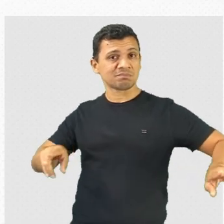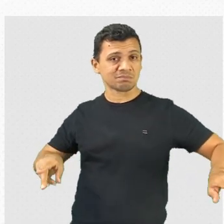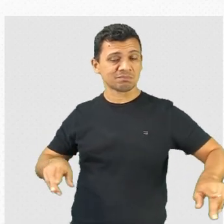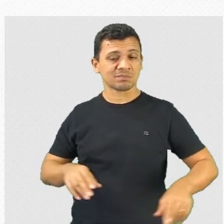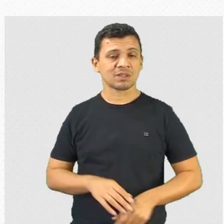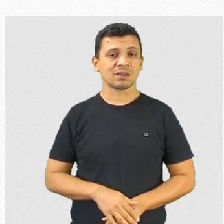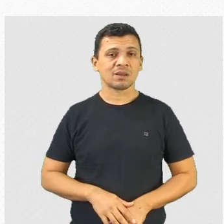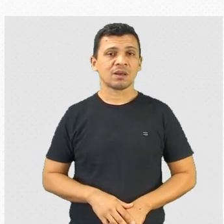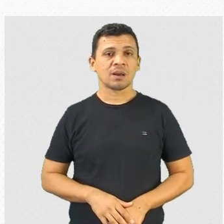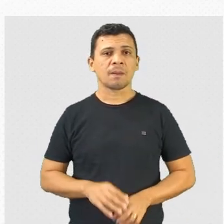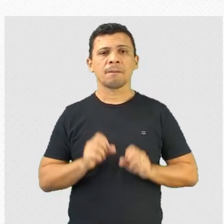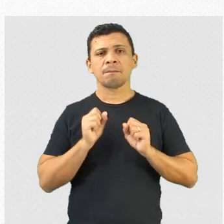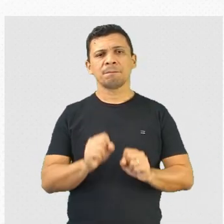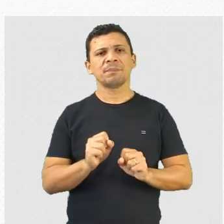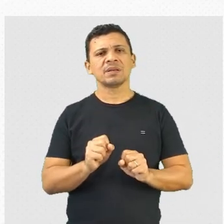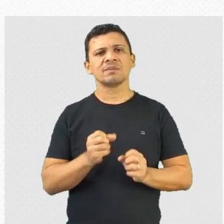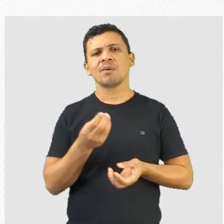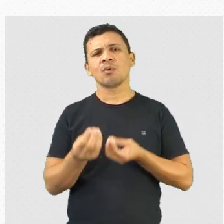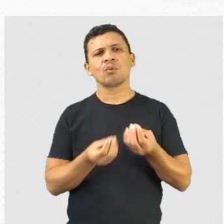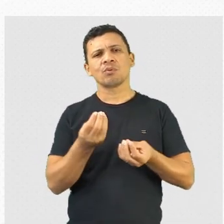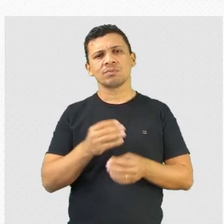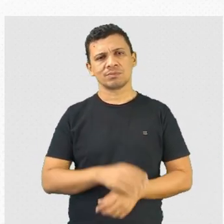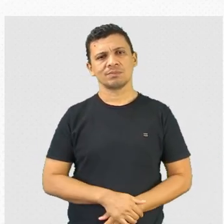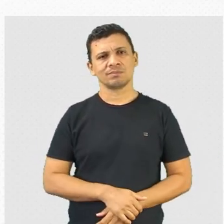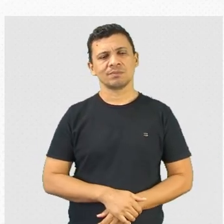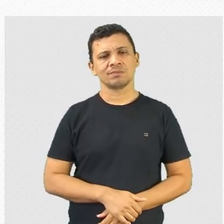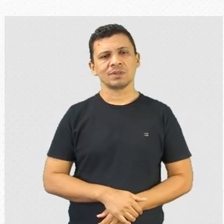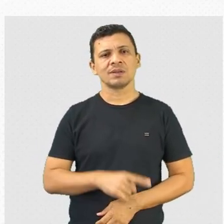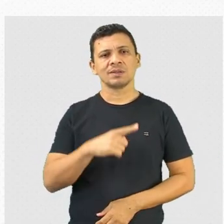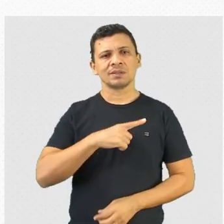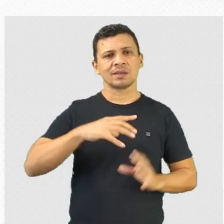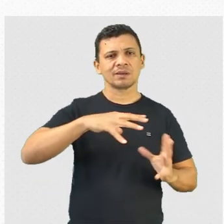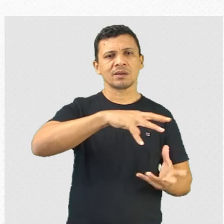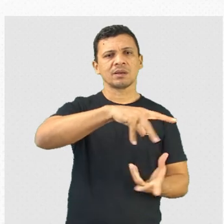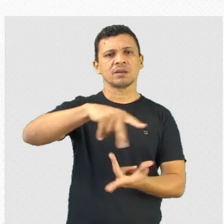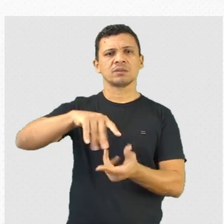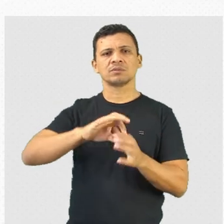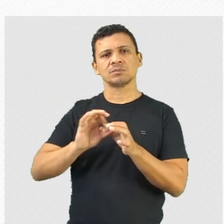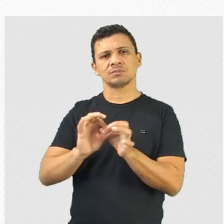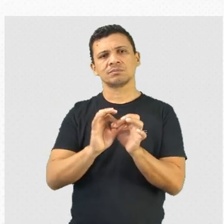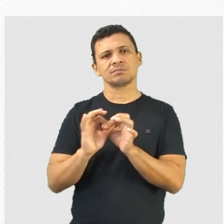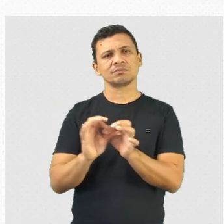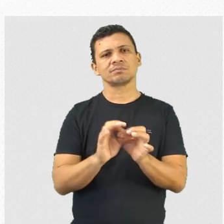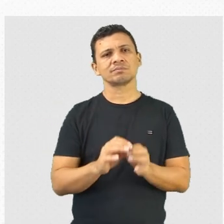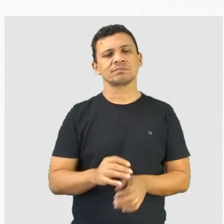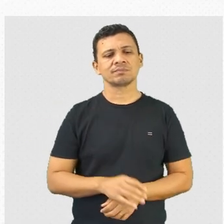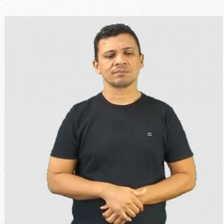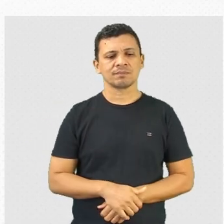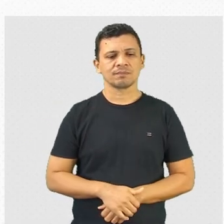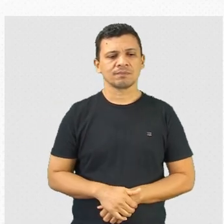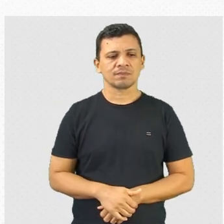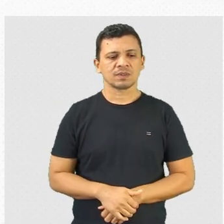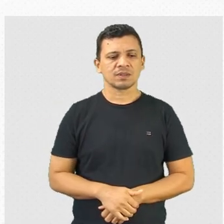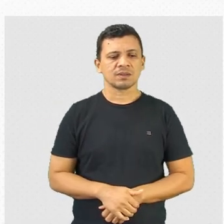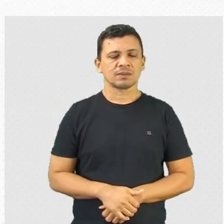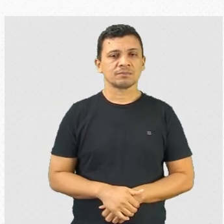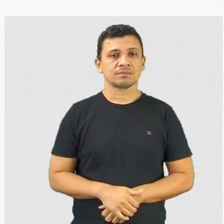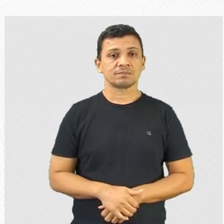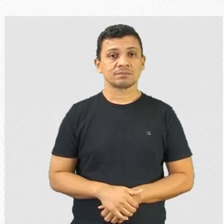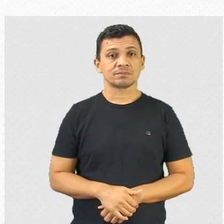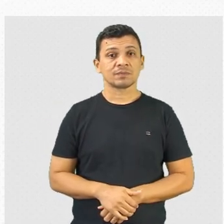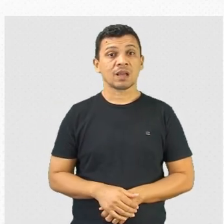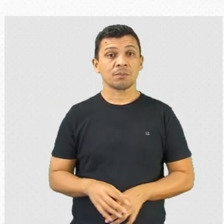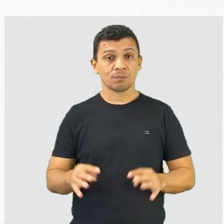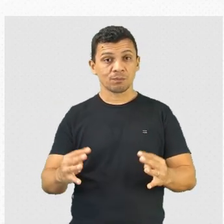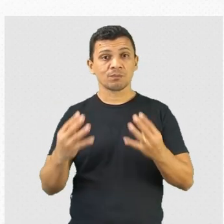foi permitido, foi facilitado, na verdade, com o processo de globalização. Ok? Então, turma, muito